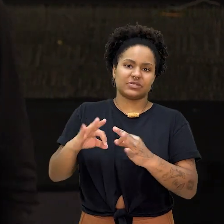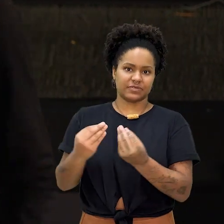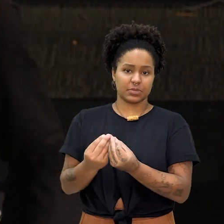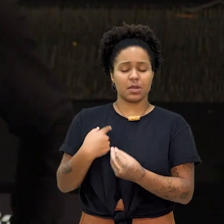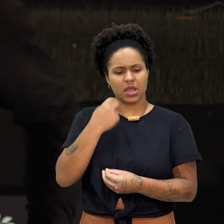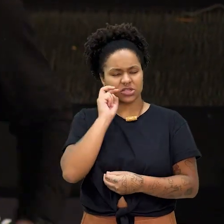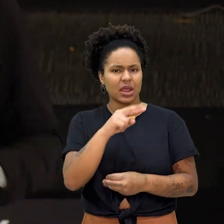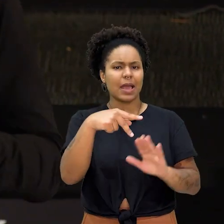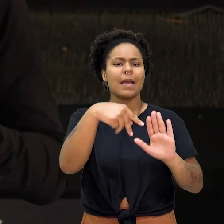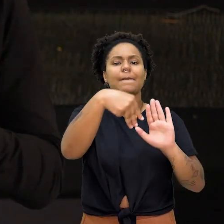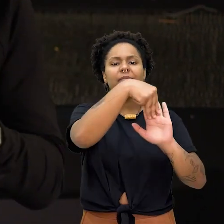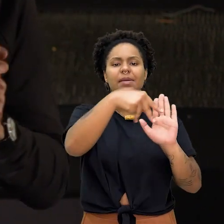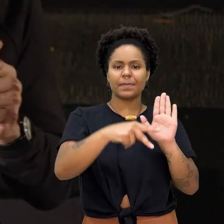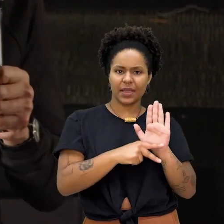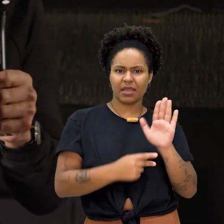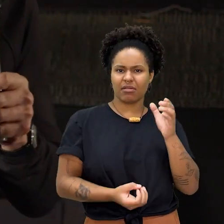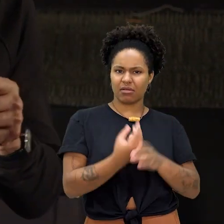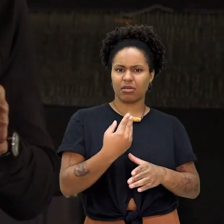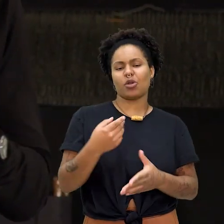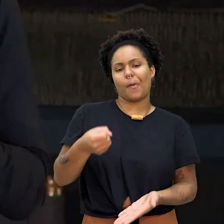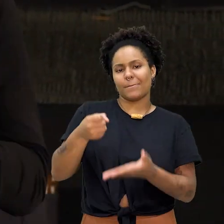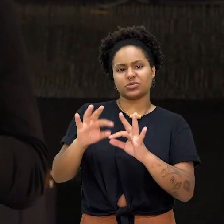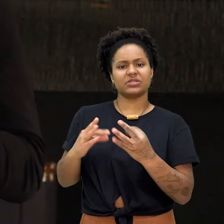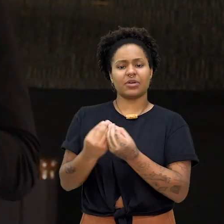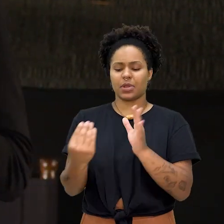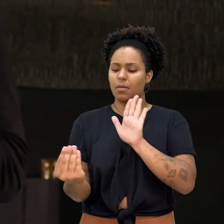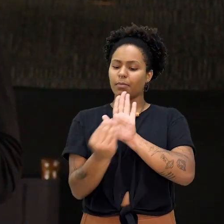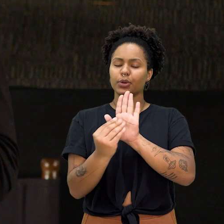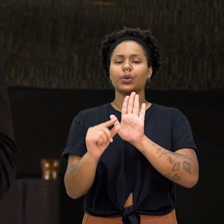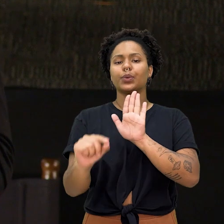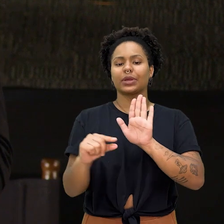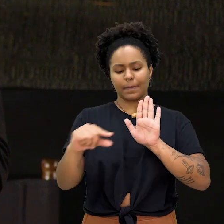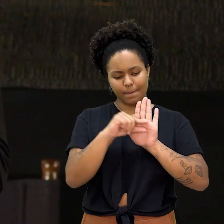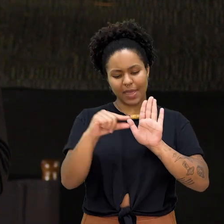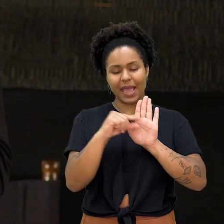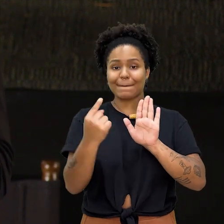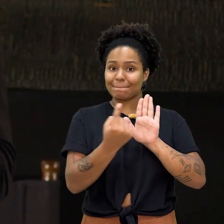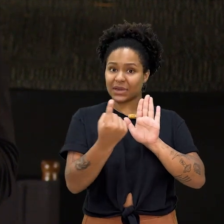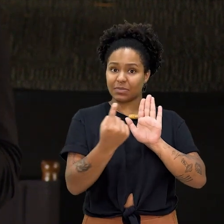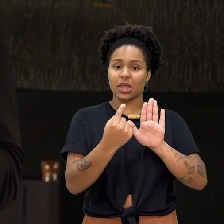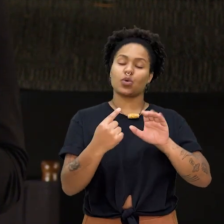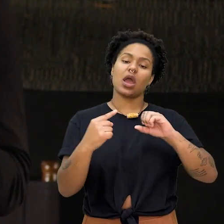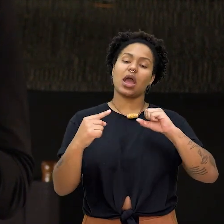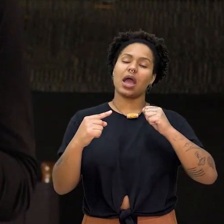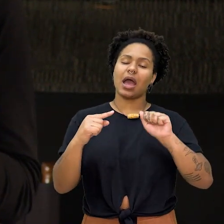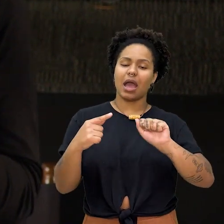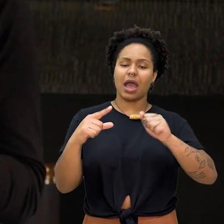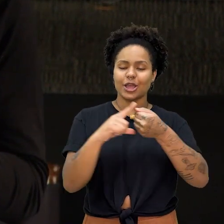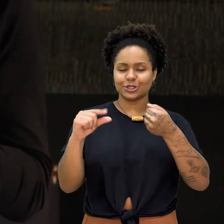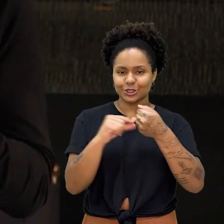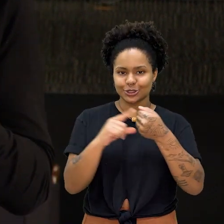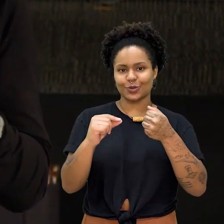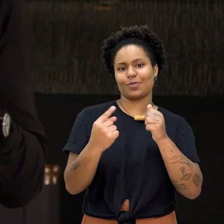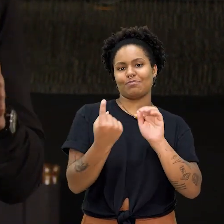que criou o Bolsa Família, está lá escrito no parágrafo 1º do artigo 1º